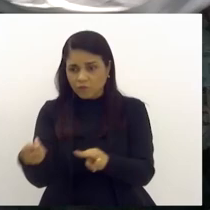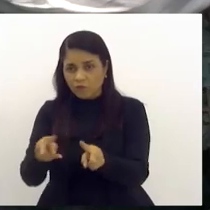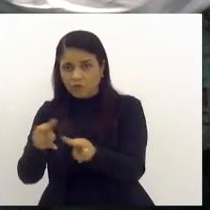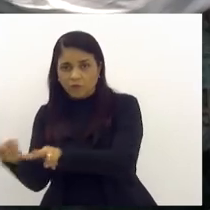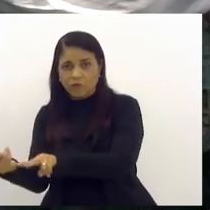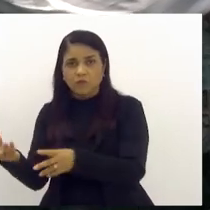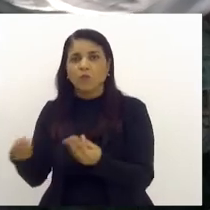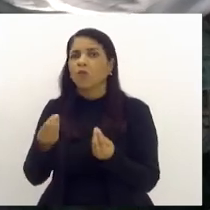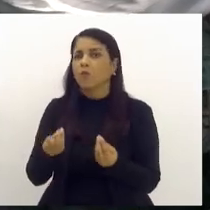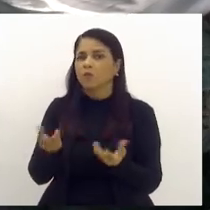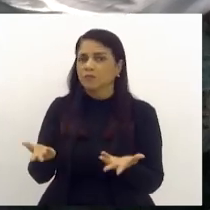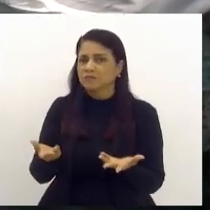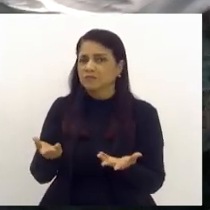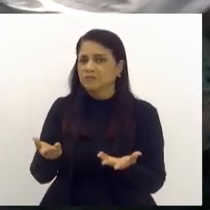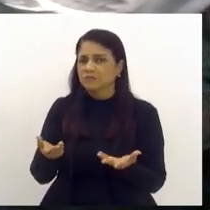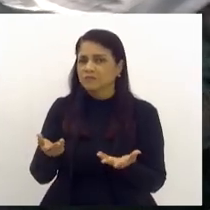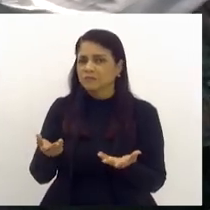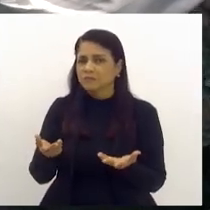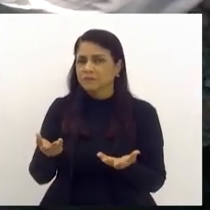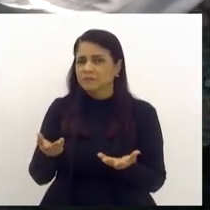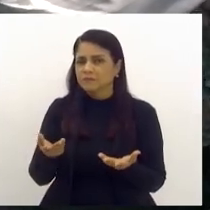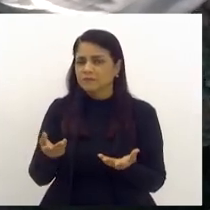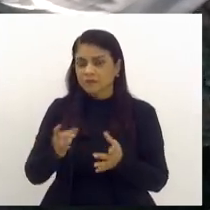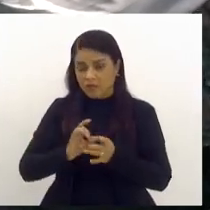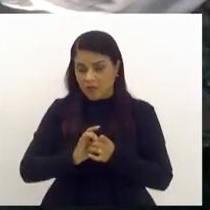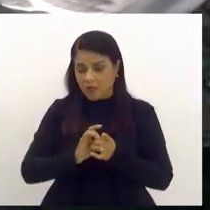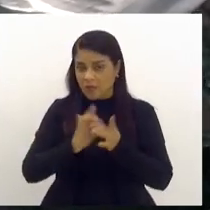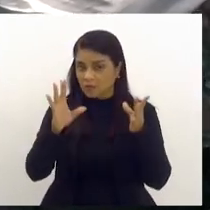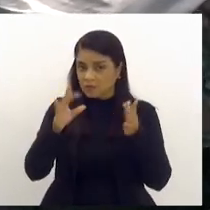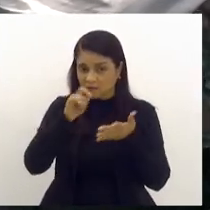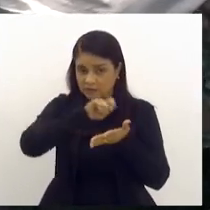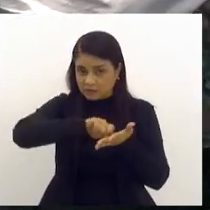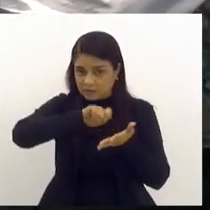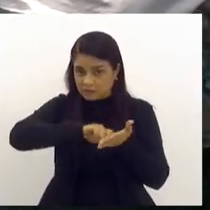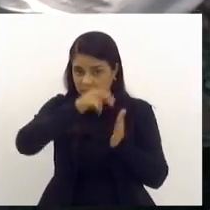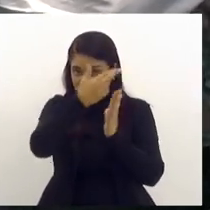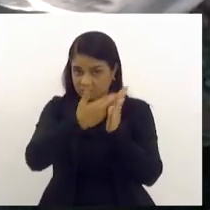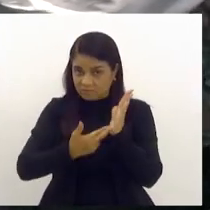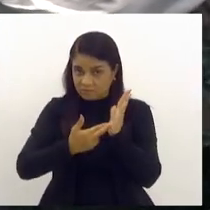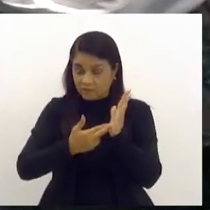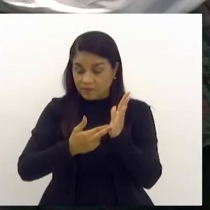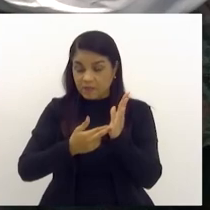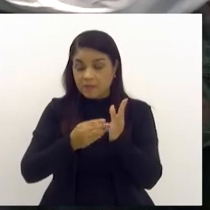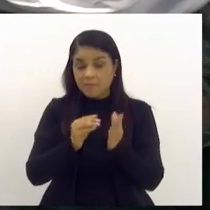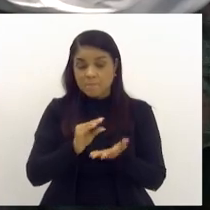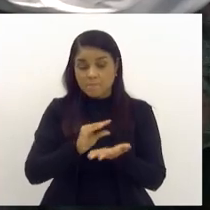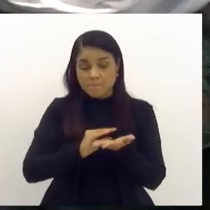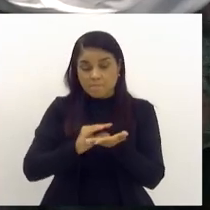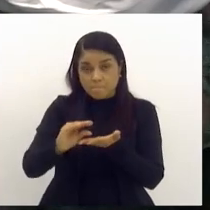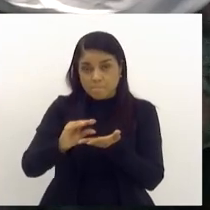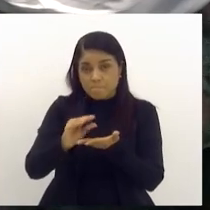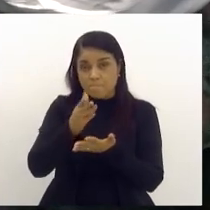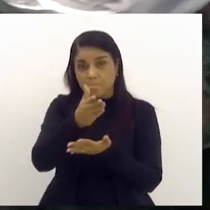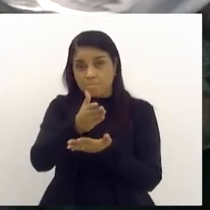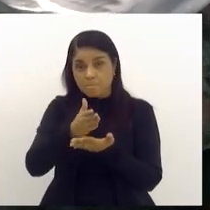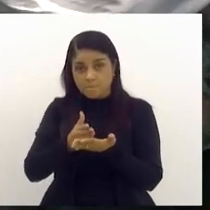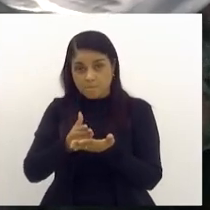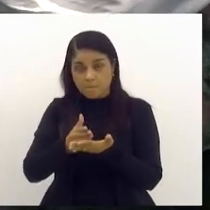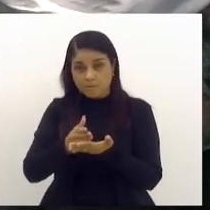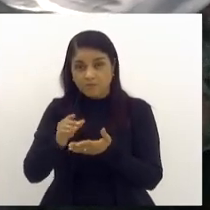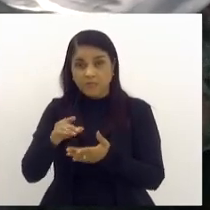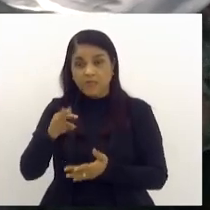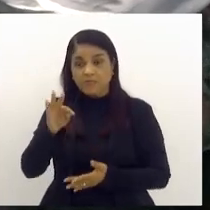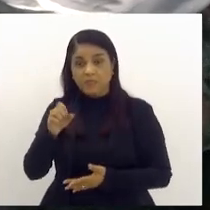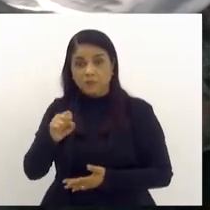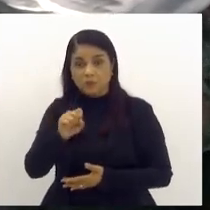Então, eu acho que tinha o seguinte, fica autorizada a transferência em parte para o Tesouro,